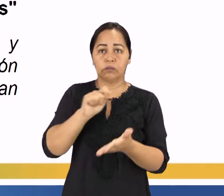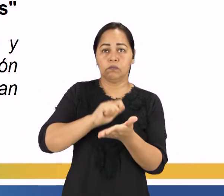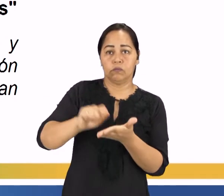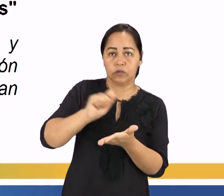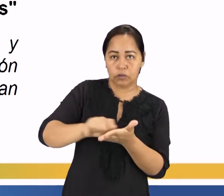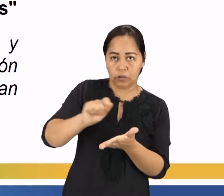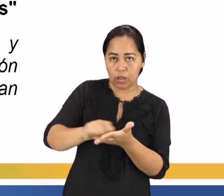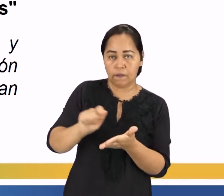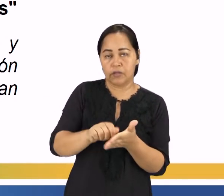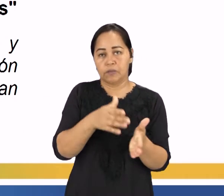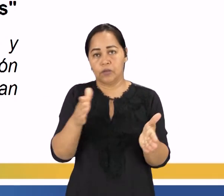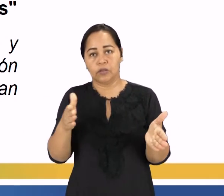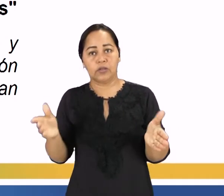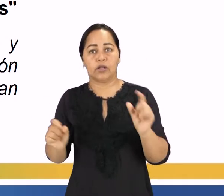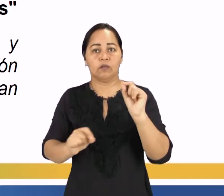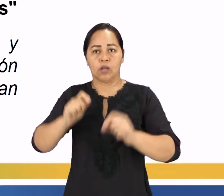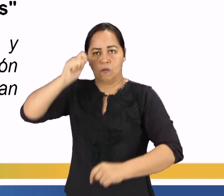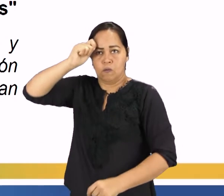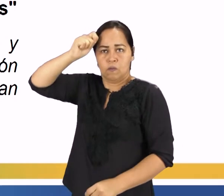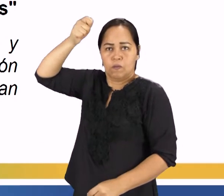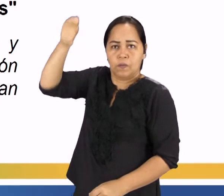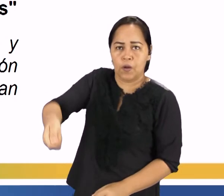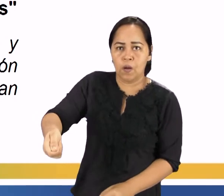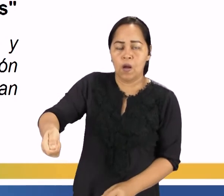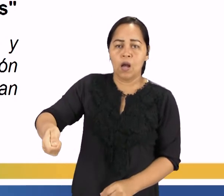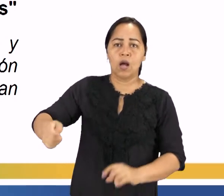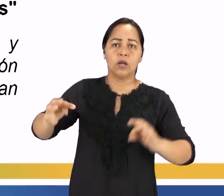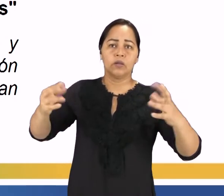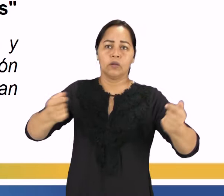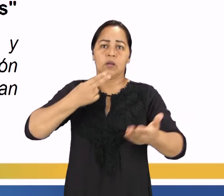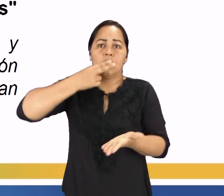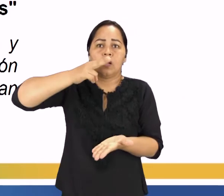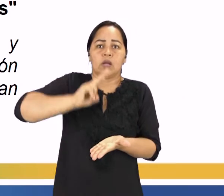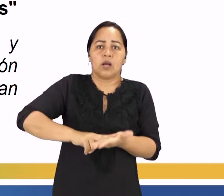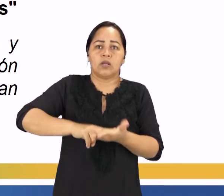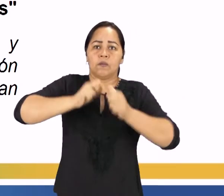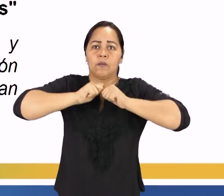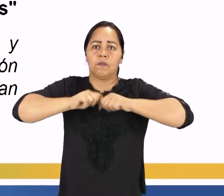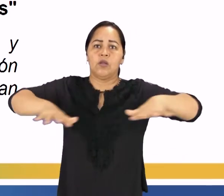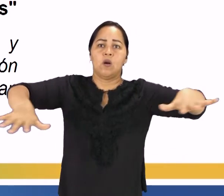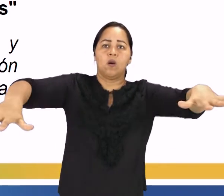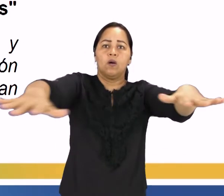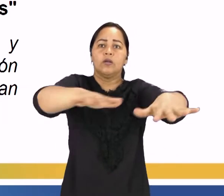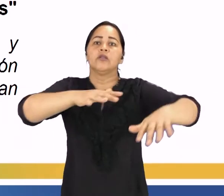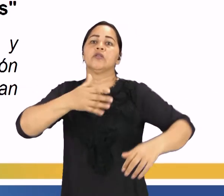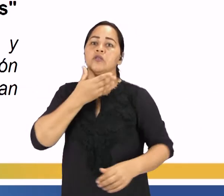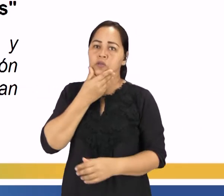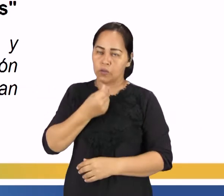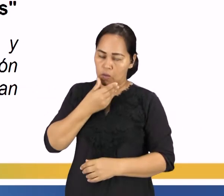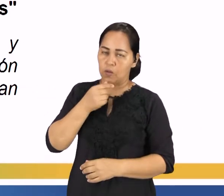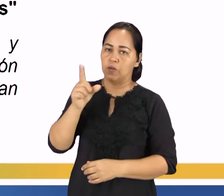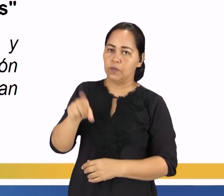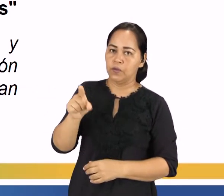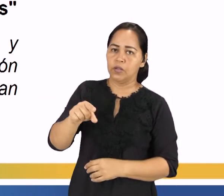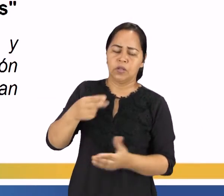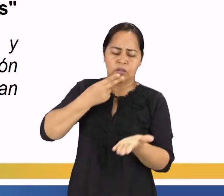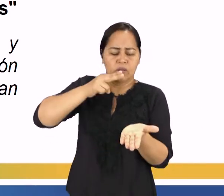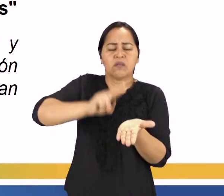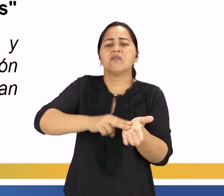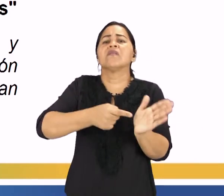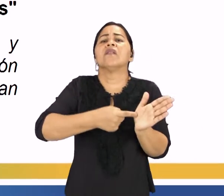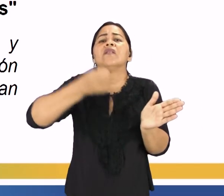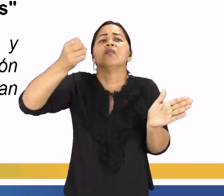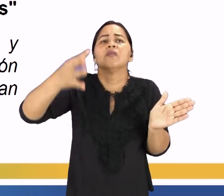esse processo de ditadura o que chama de Carta Íntima para Millones de Hombres. E dentro dessa carta diz